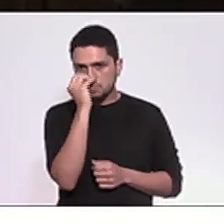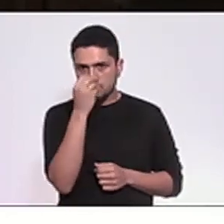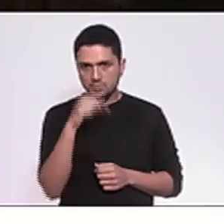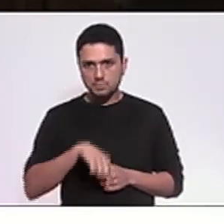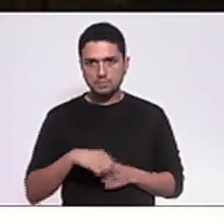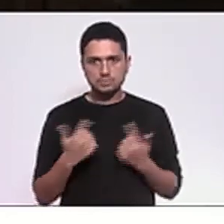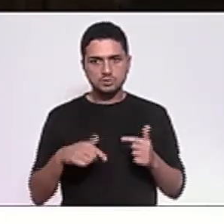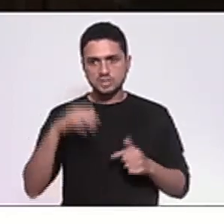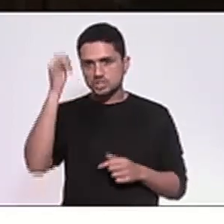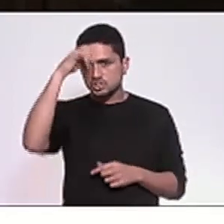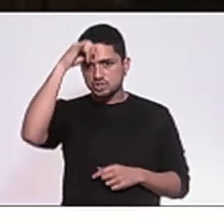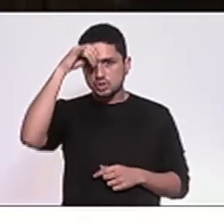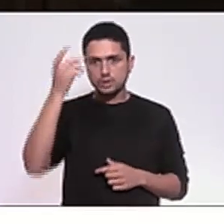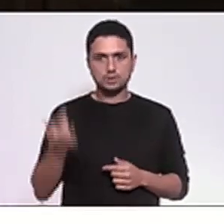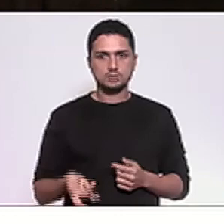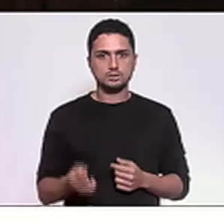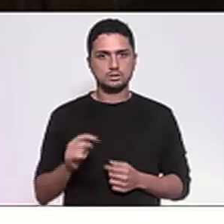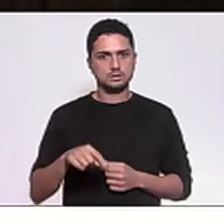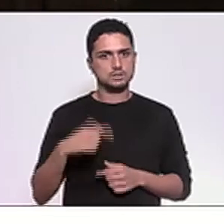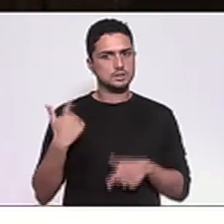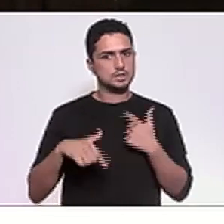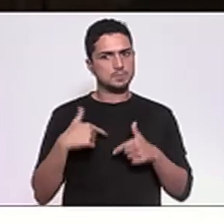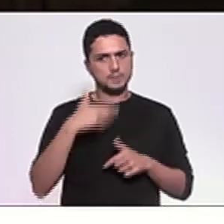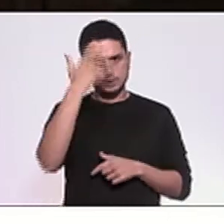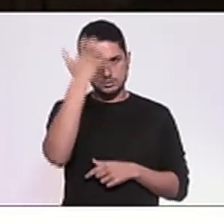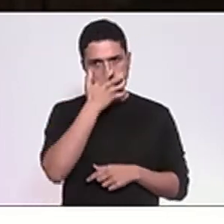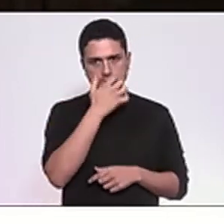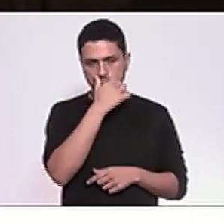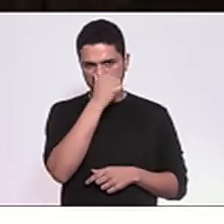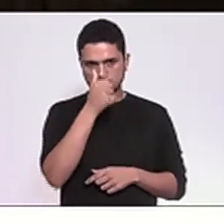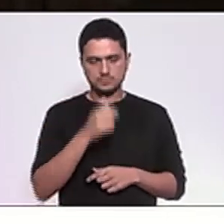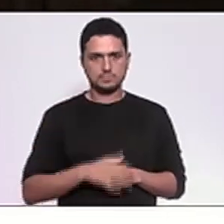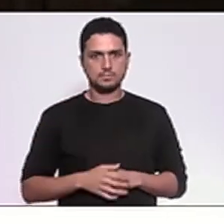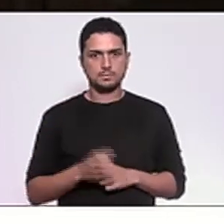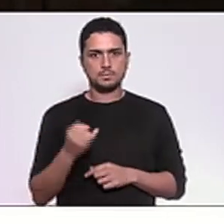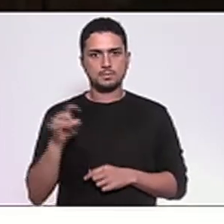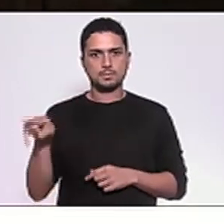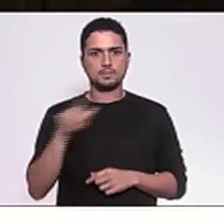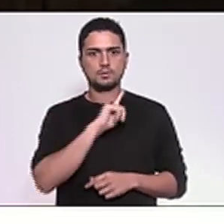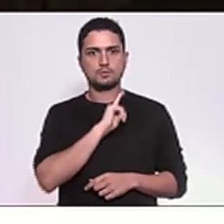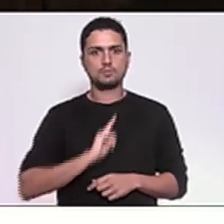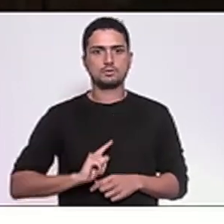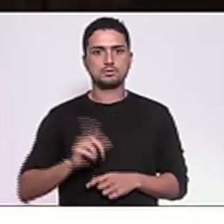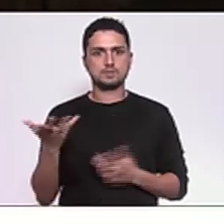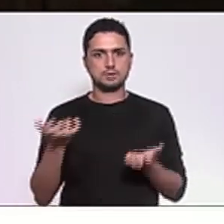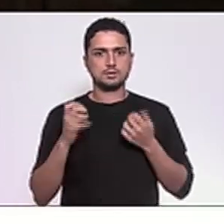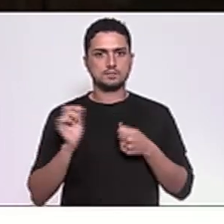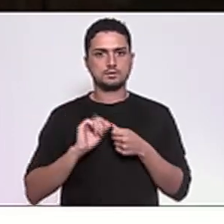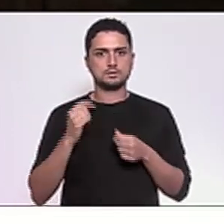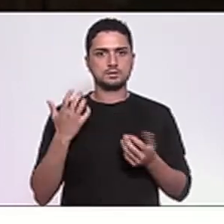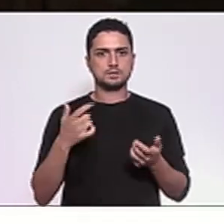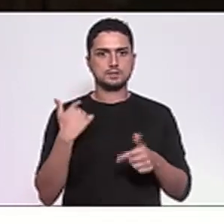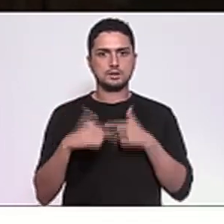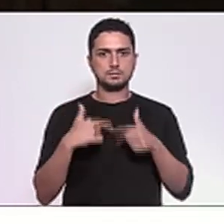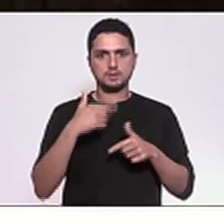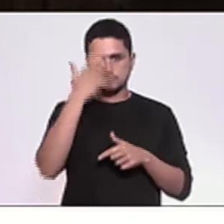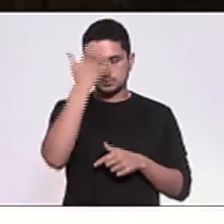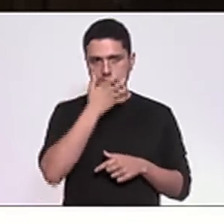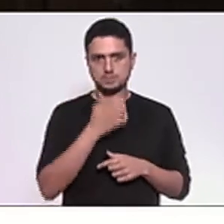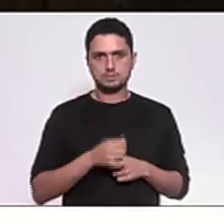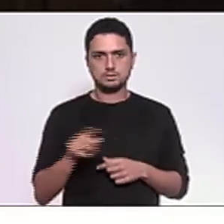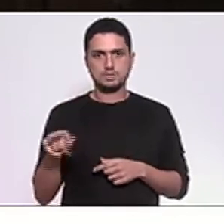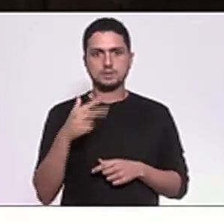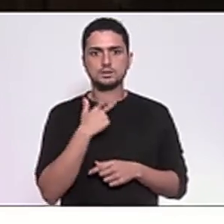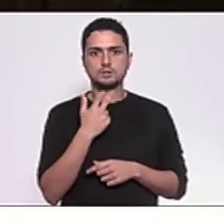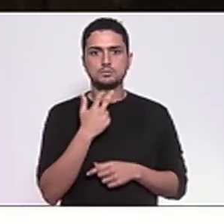tem idiota, estamos aqui com um trabalho sério. E se esse governador quer fazer algum trabalho sério, ele